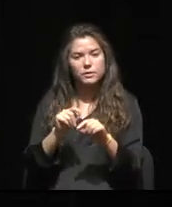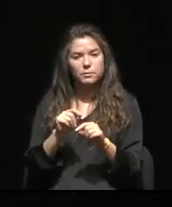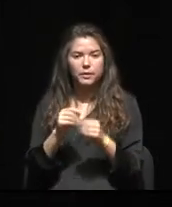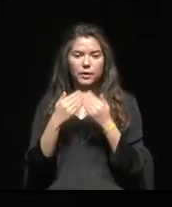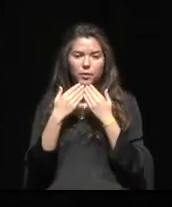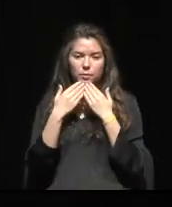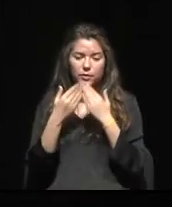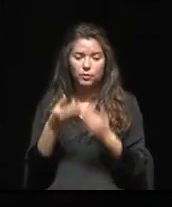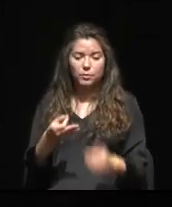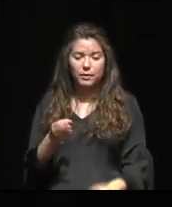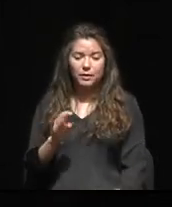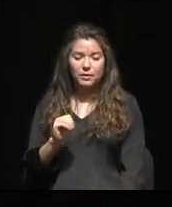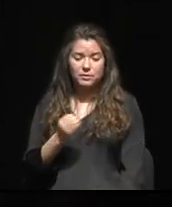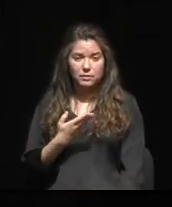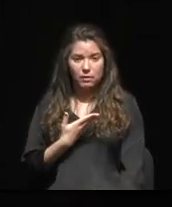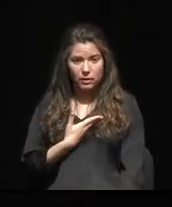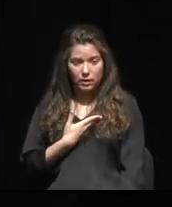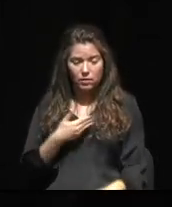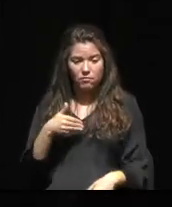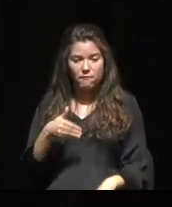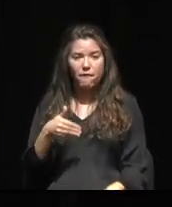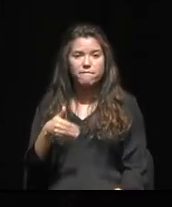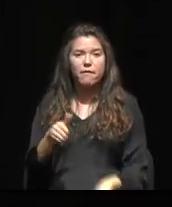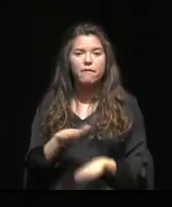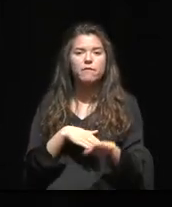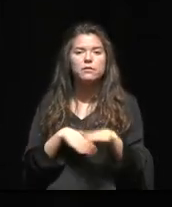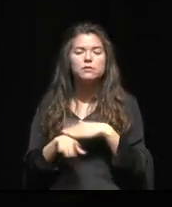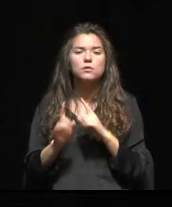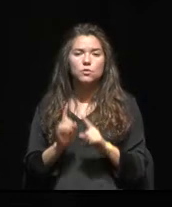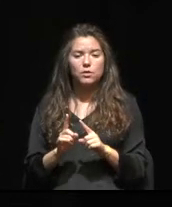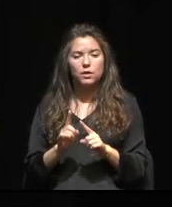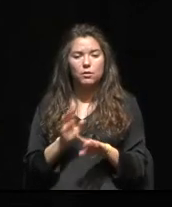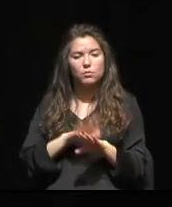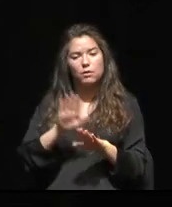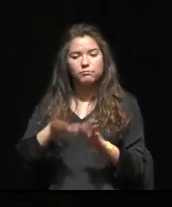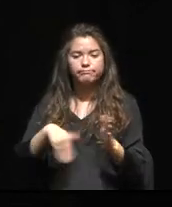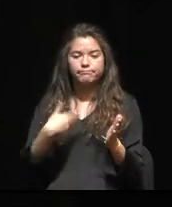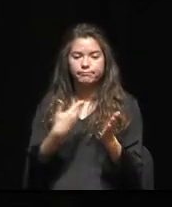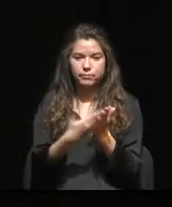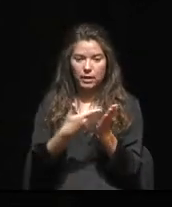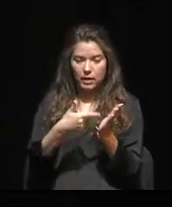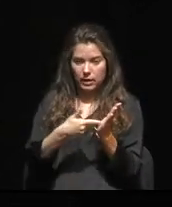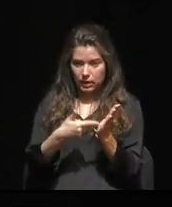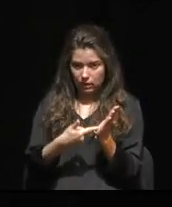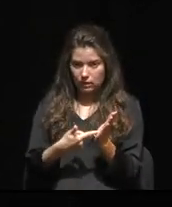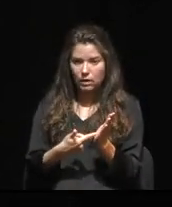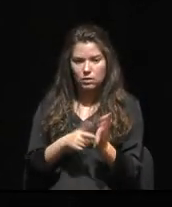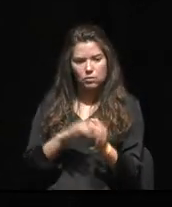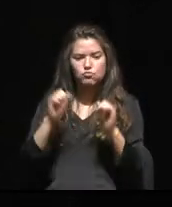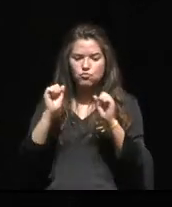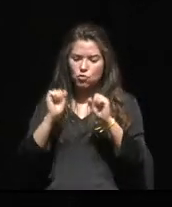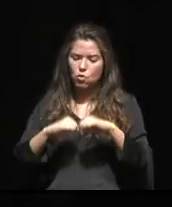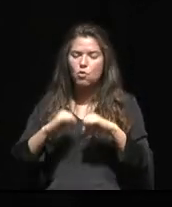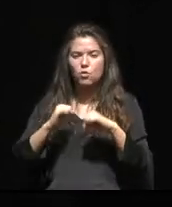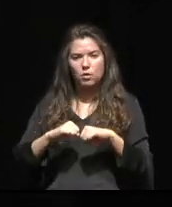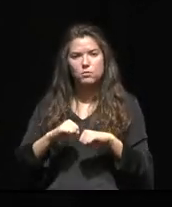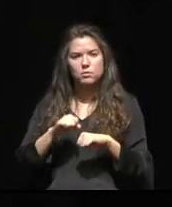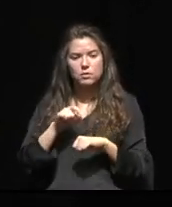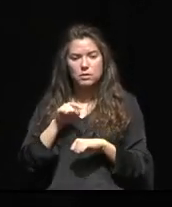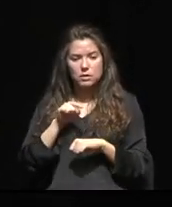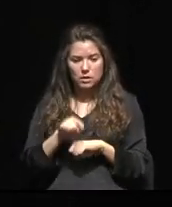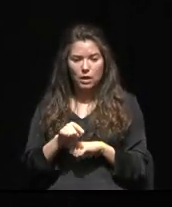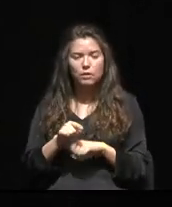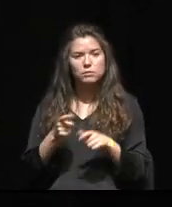ao apelo do PSD vamos fazer o seguinte quanto à recomendação Eh estamos perfeitamente de acordo que ela